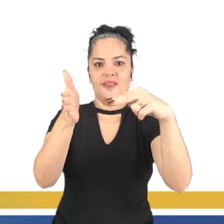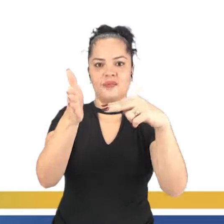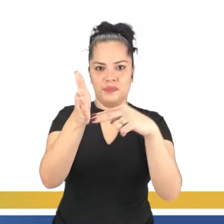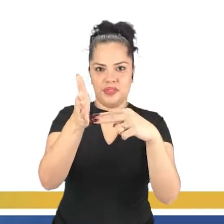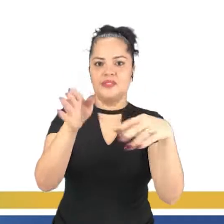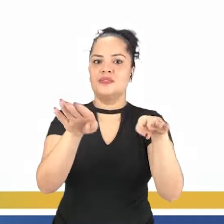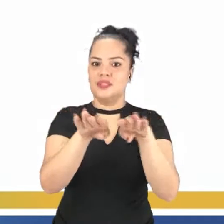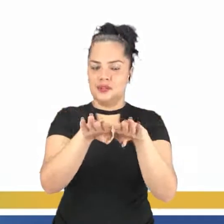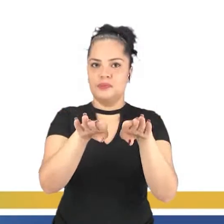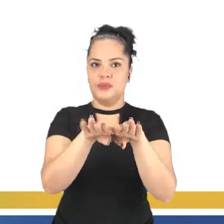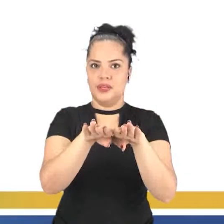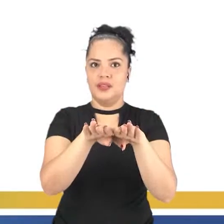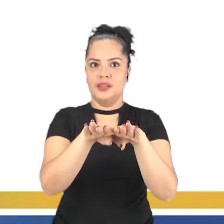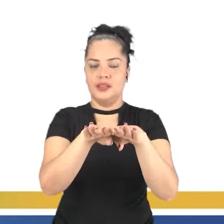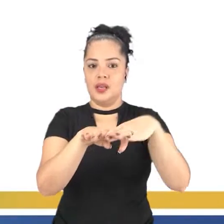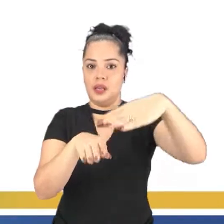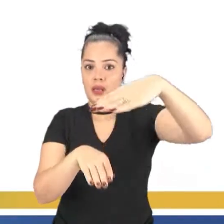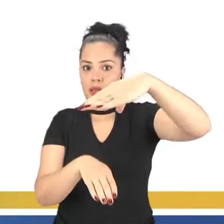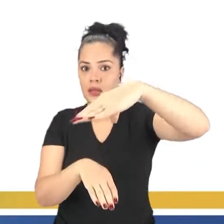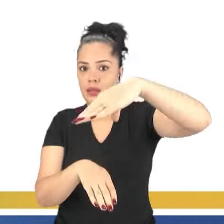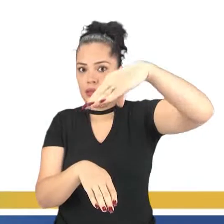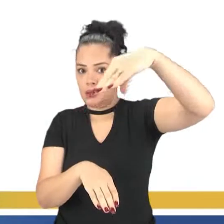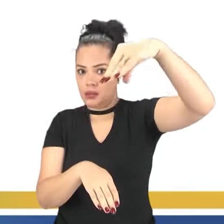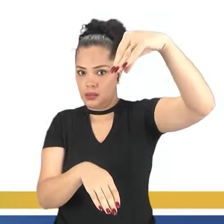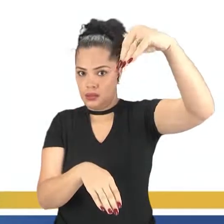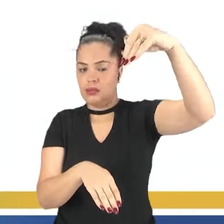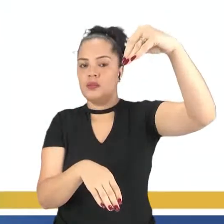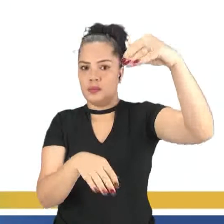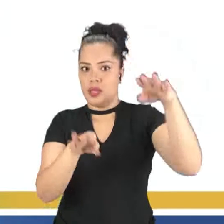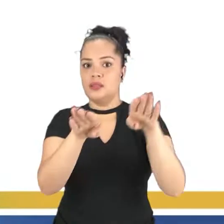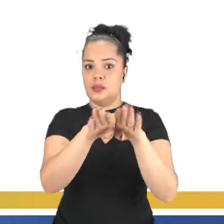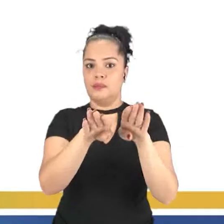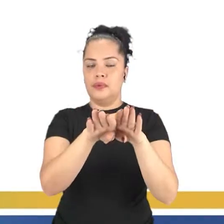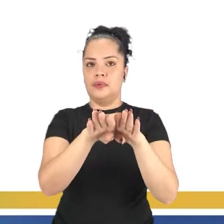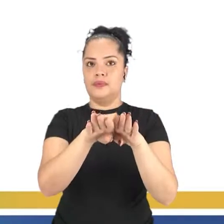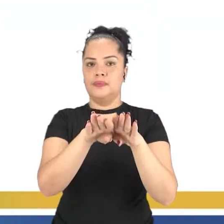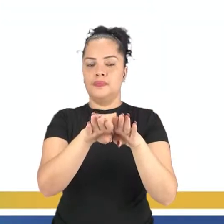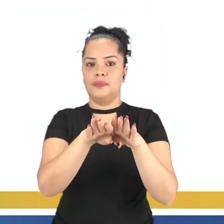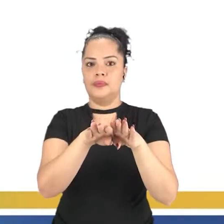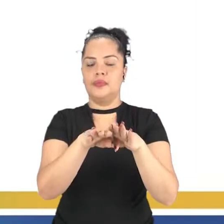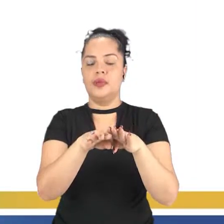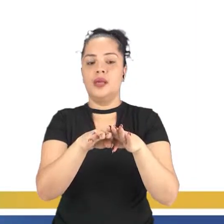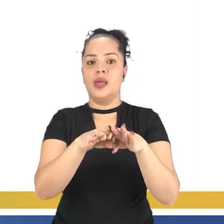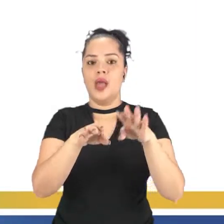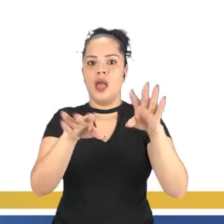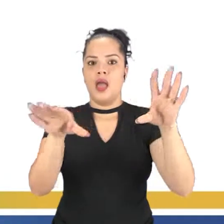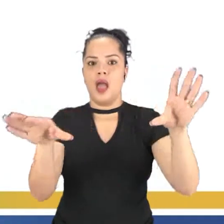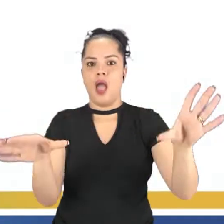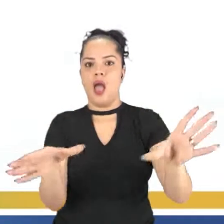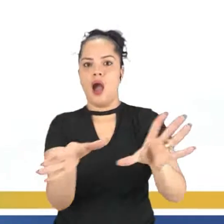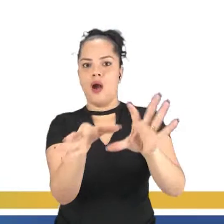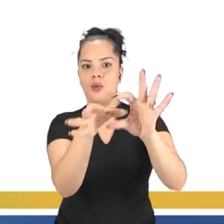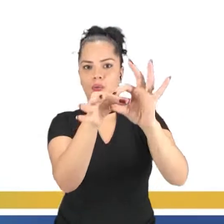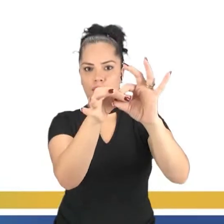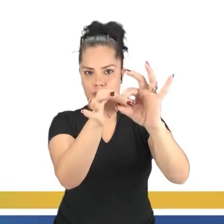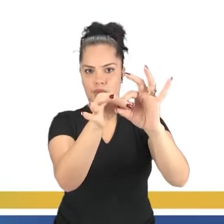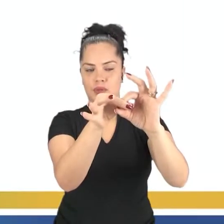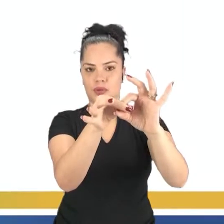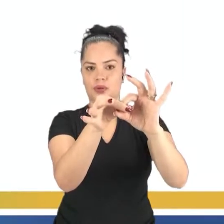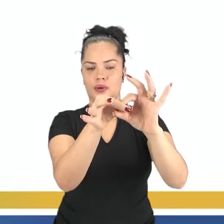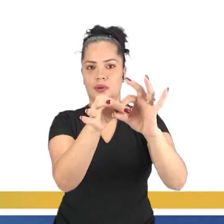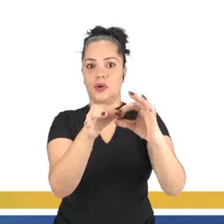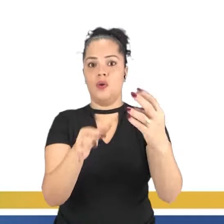pode pensar aí que, na verdade, a parte de cima também seria um prisma, seria um prisma triangular. Mas aí seria a união de dois prismas, um